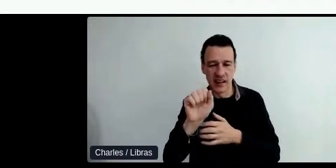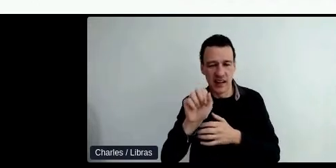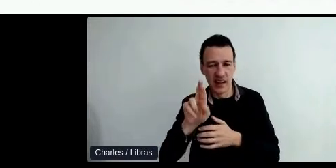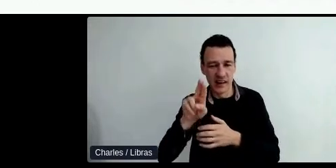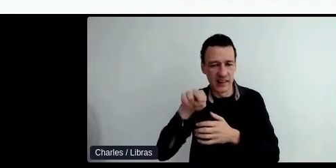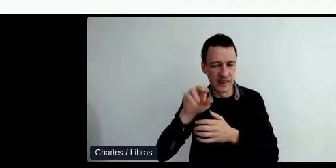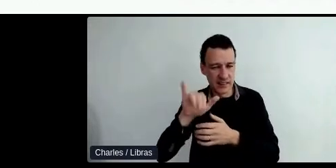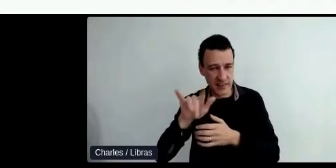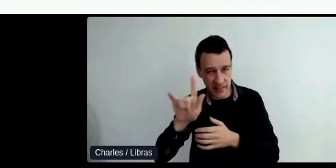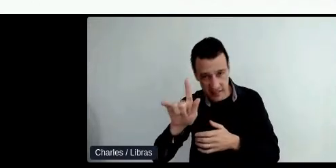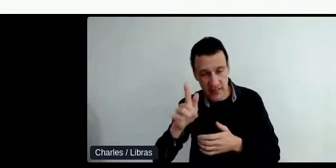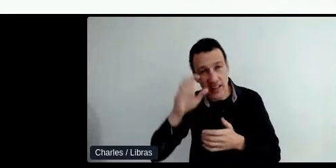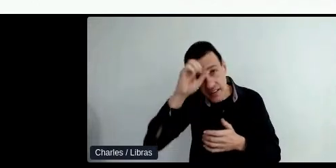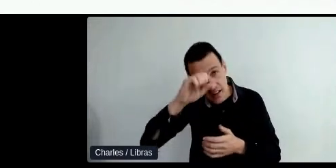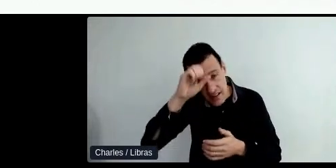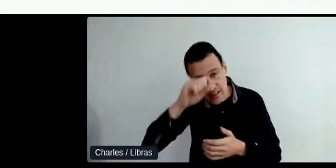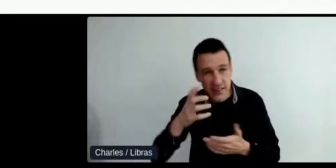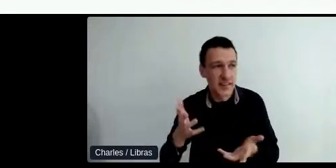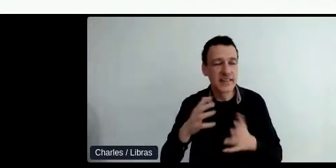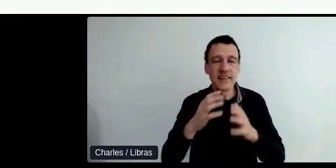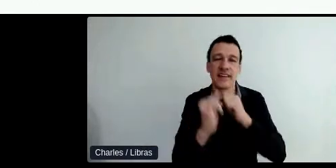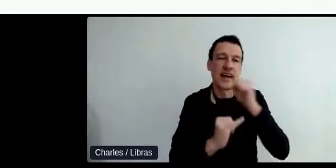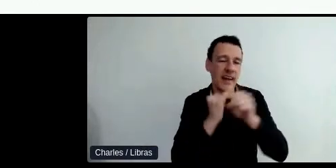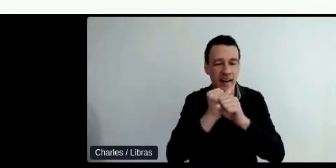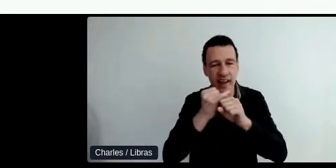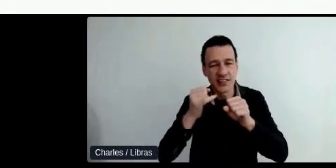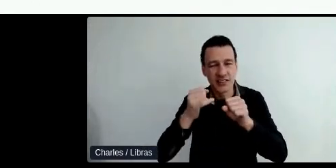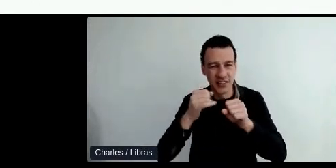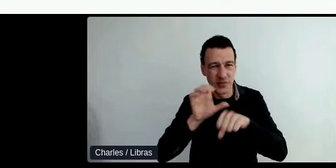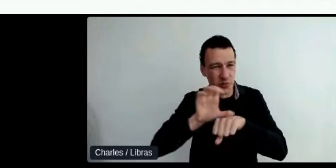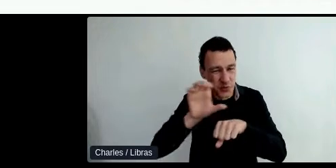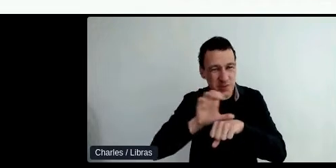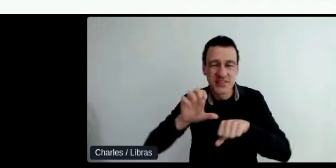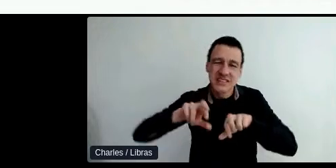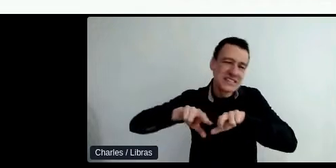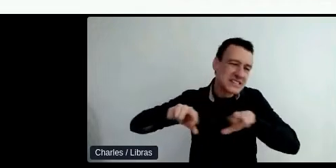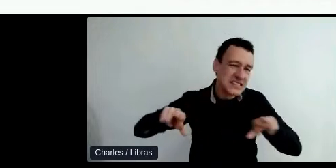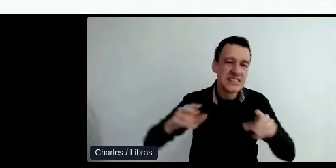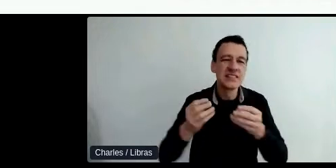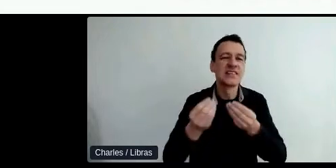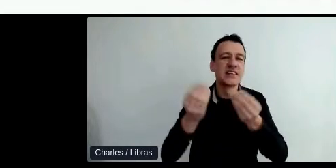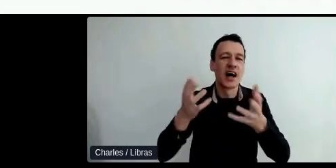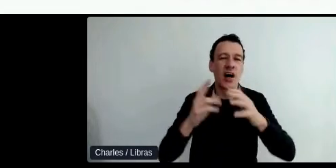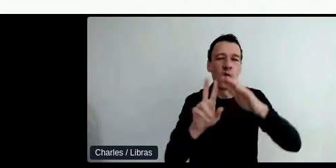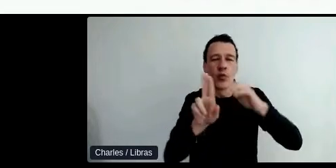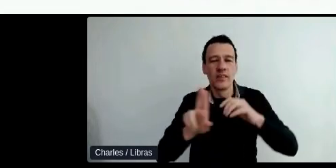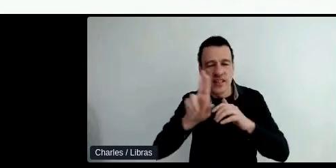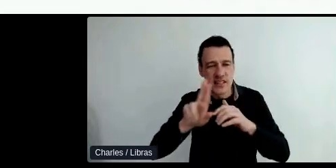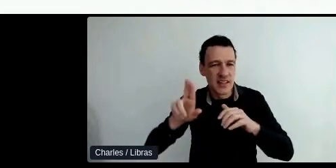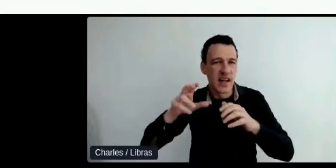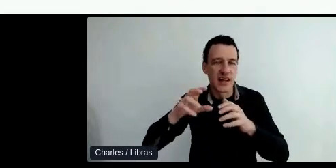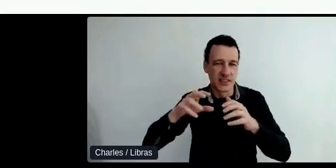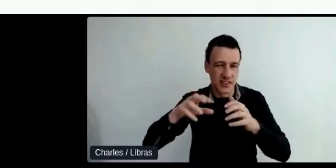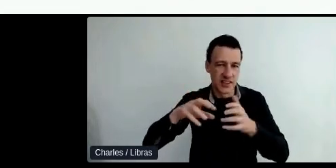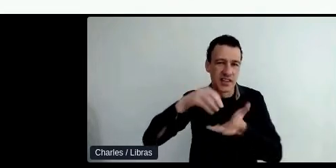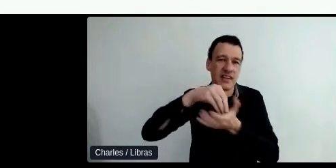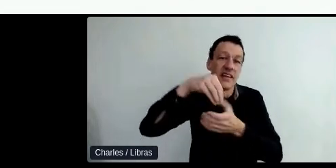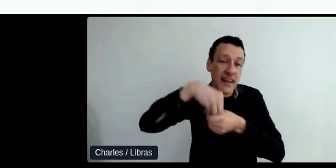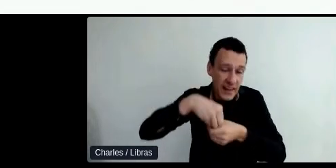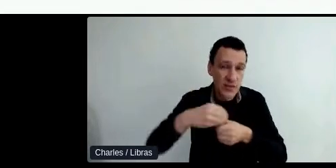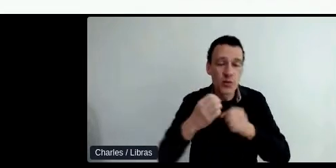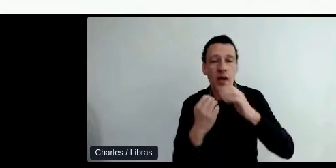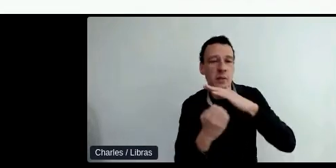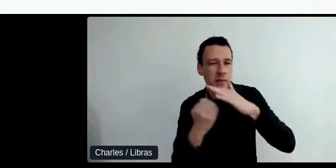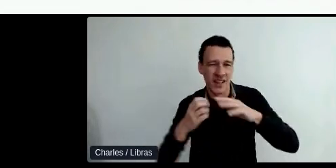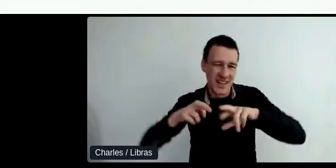universidade corporativa é o principal fornecedor aí, o principal produto, né, que a empresa tem,